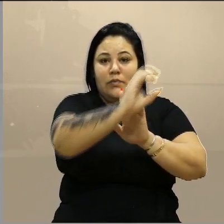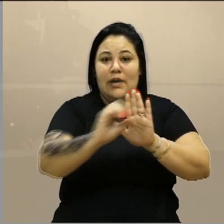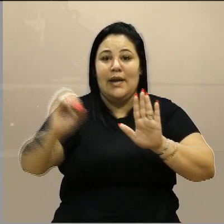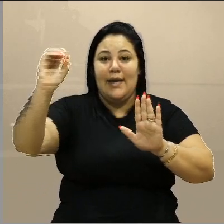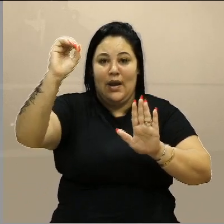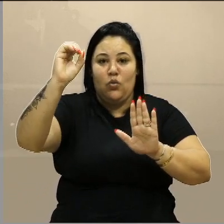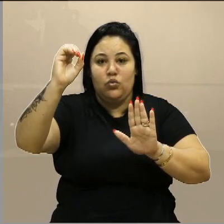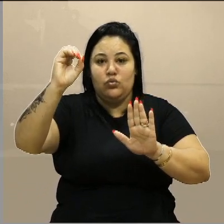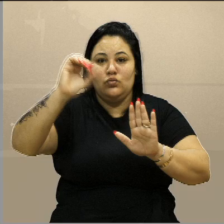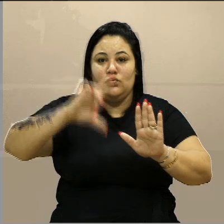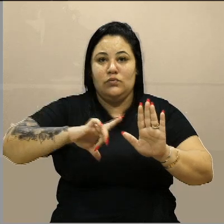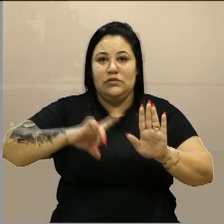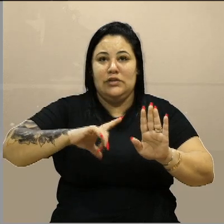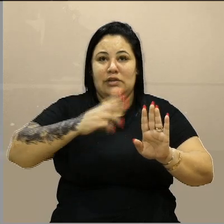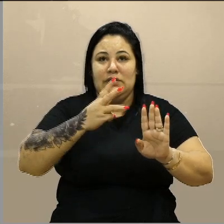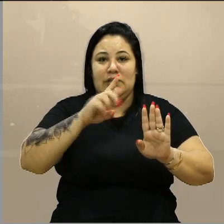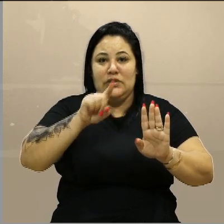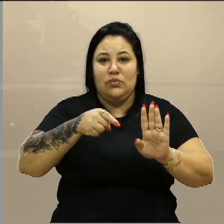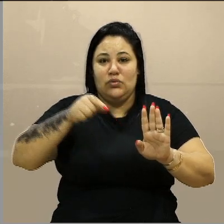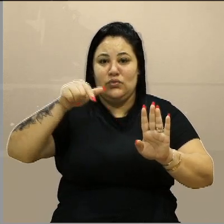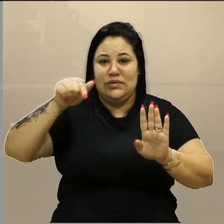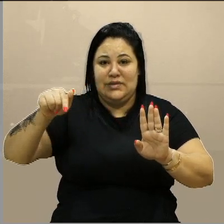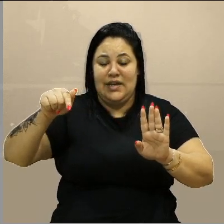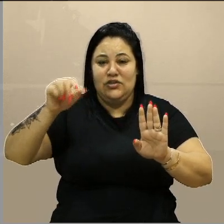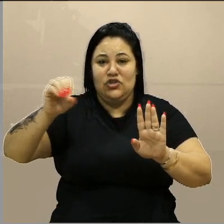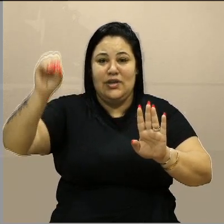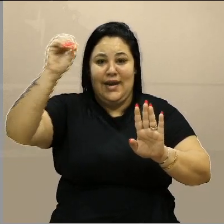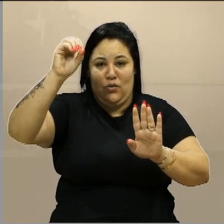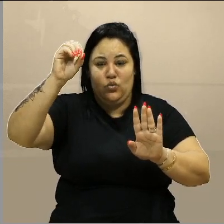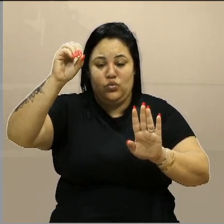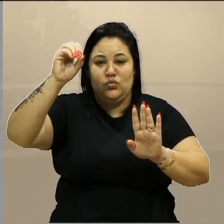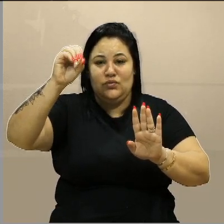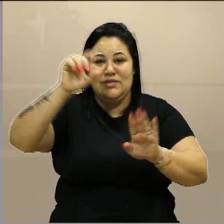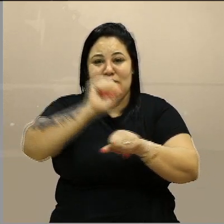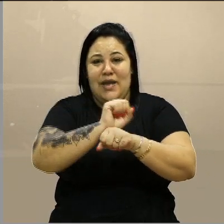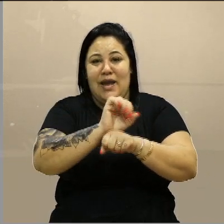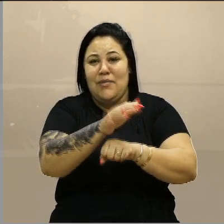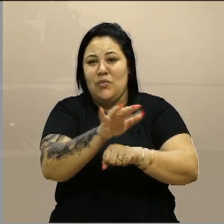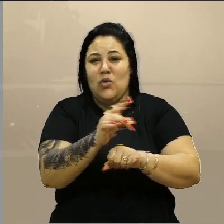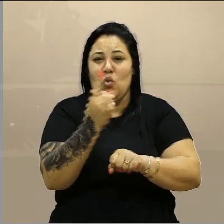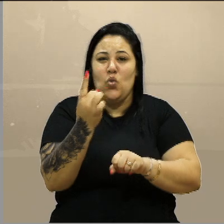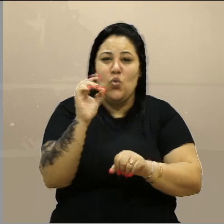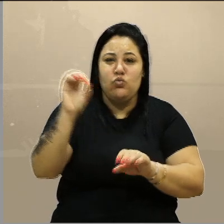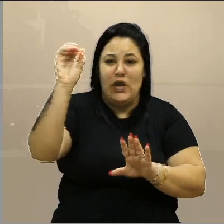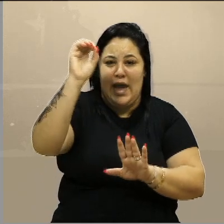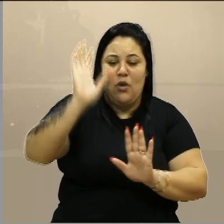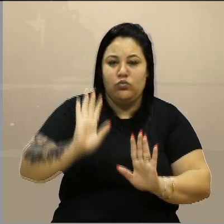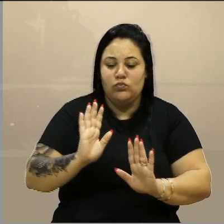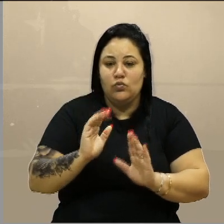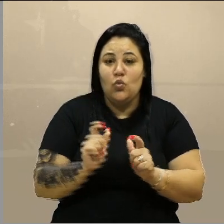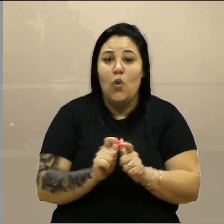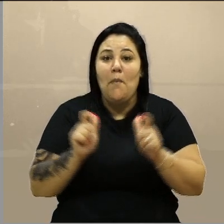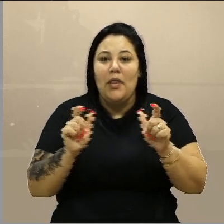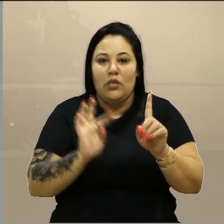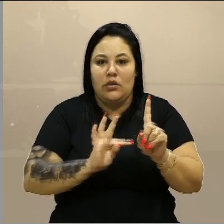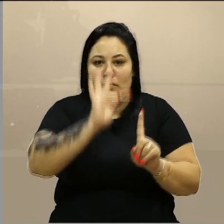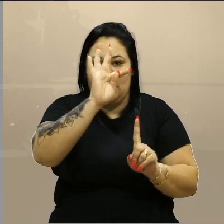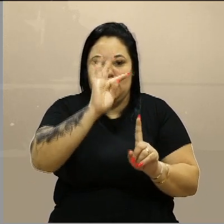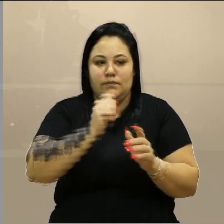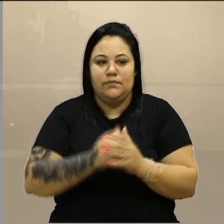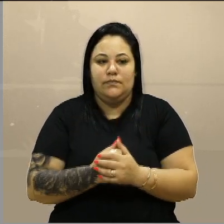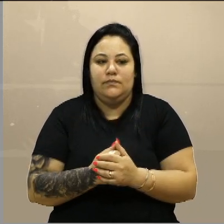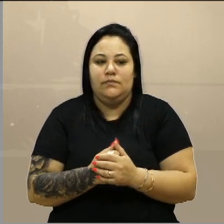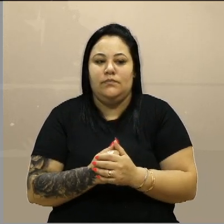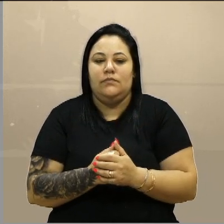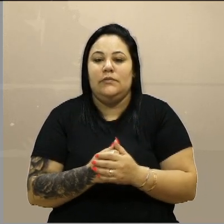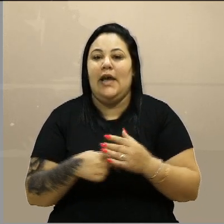que o pessimista seria 3,7 graus Celsius em média e o otimista seria apenas 1 grau Celsius em média. A pergunta que foi feita com base nesse gráfico é por